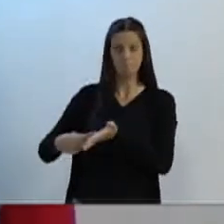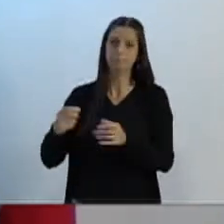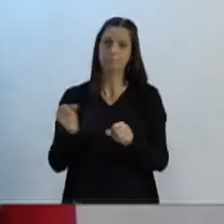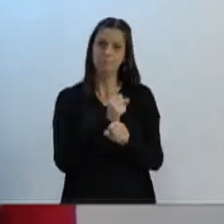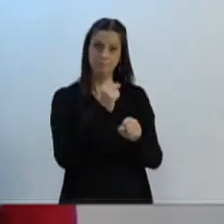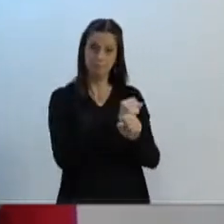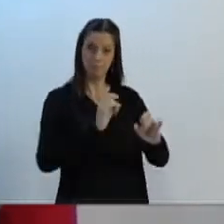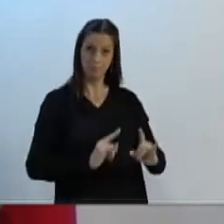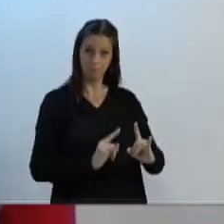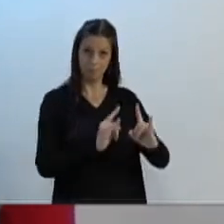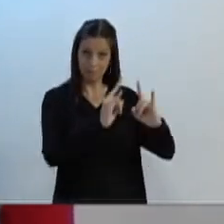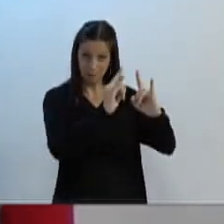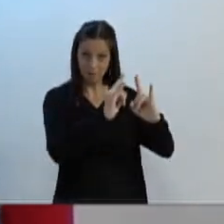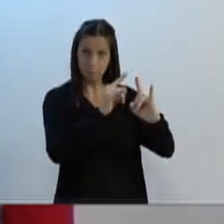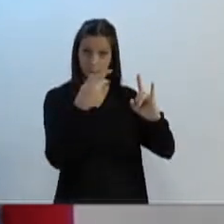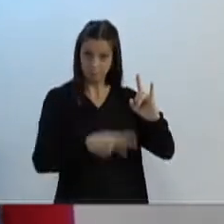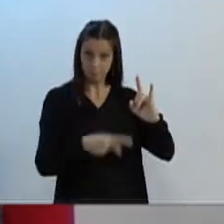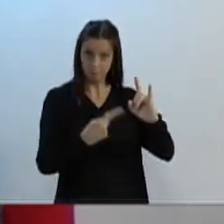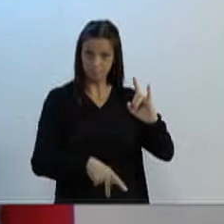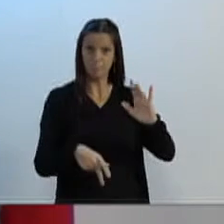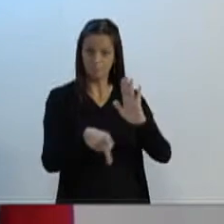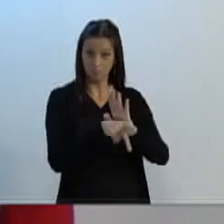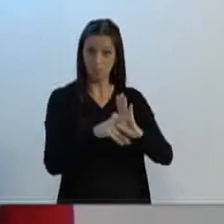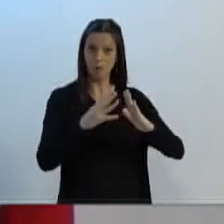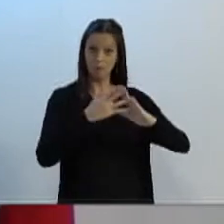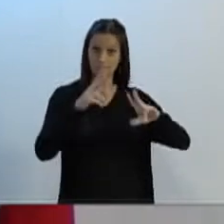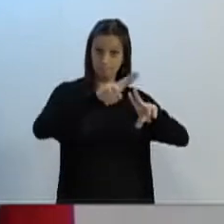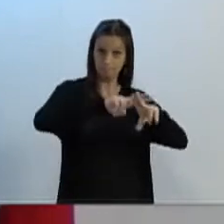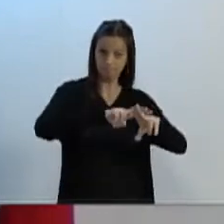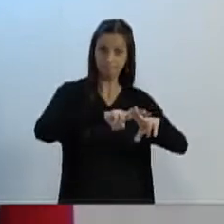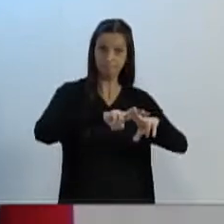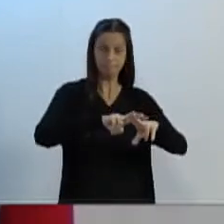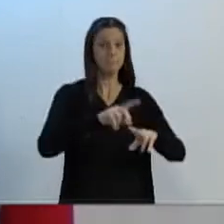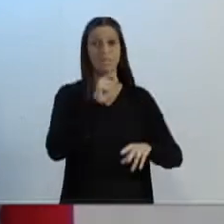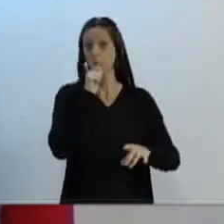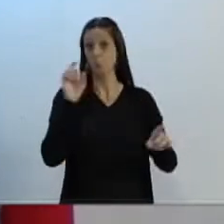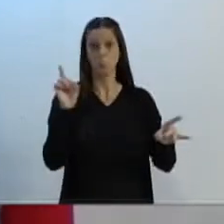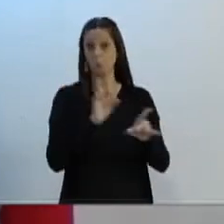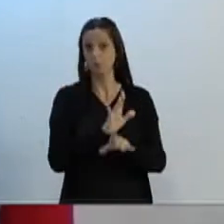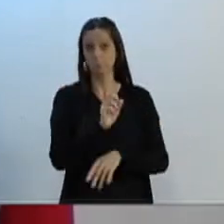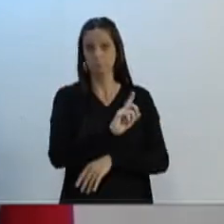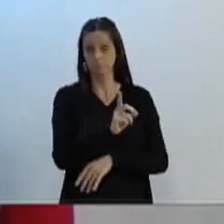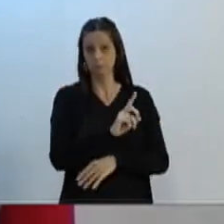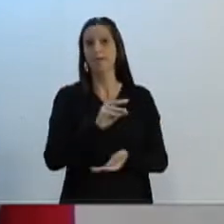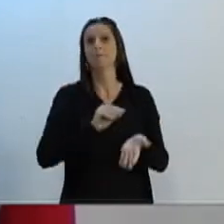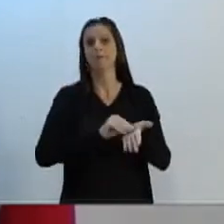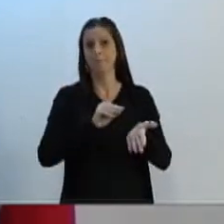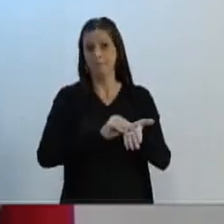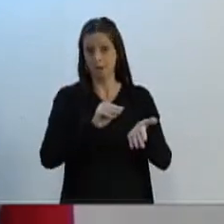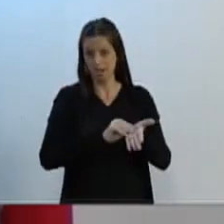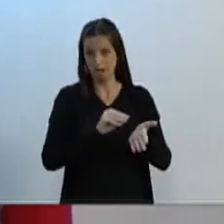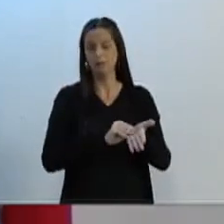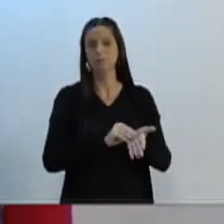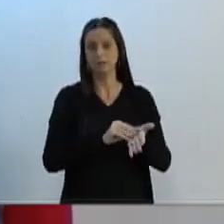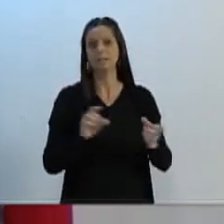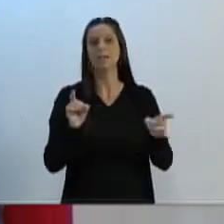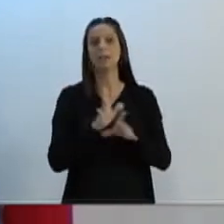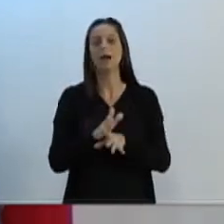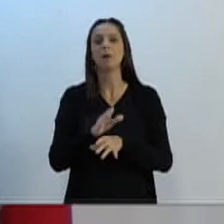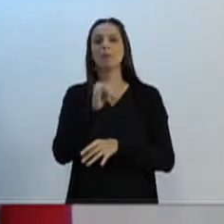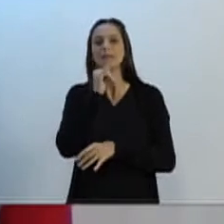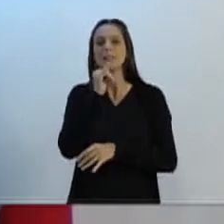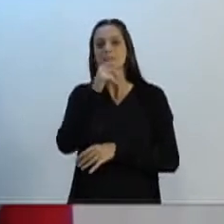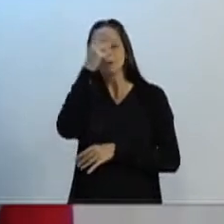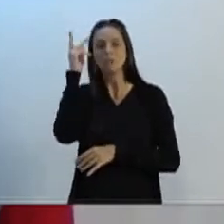construção daquele complexo, que, aliás, não está acabado, porque falta ainda terminar o semiaberto, como desativar,